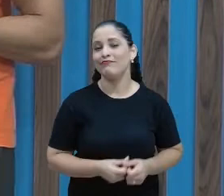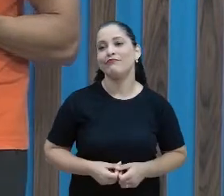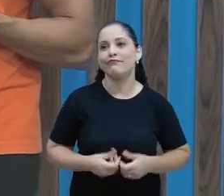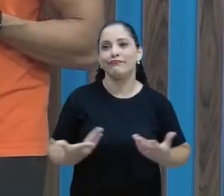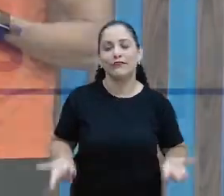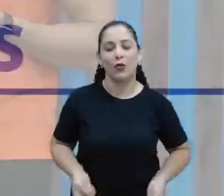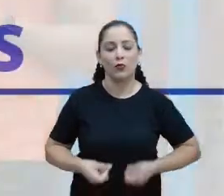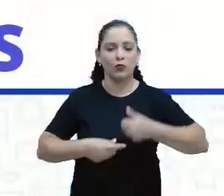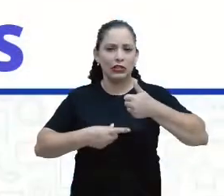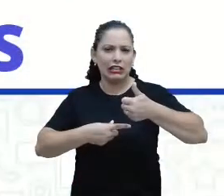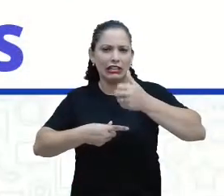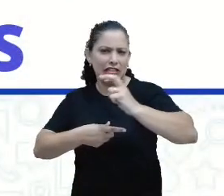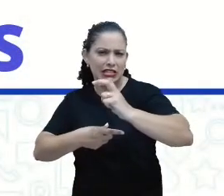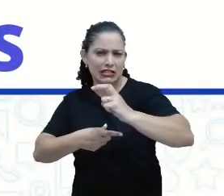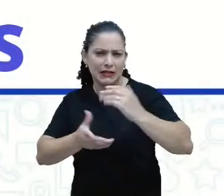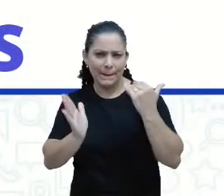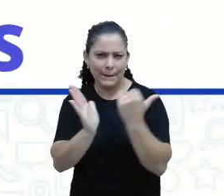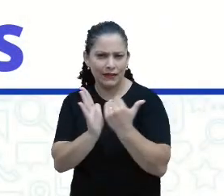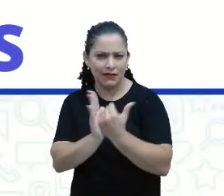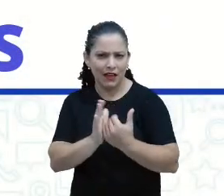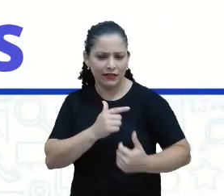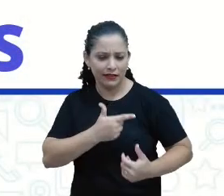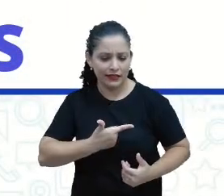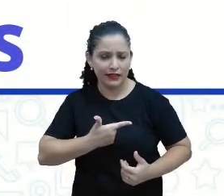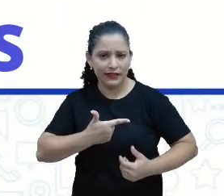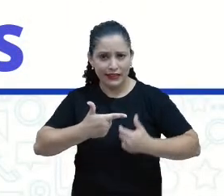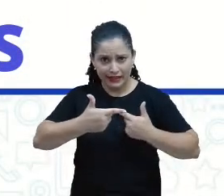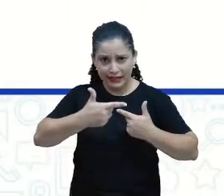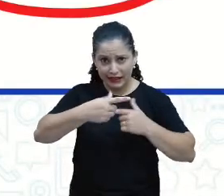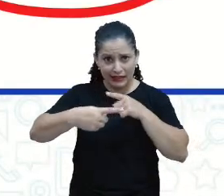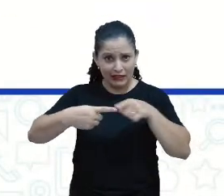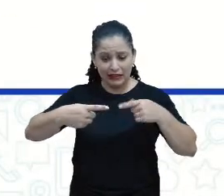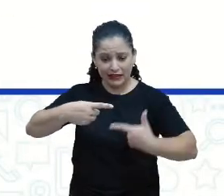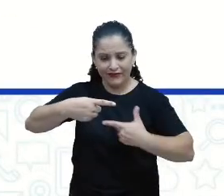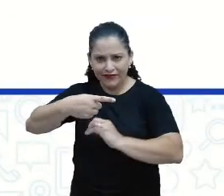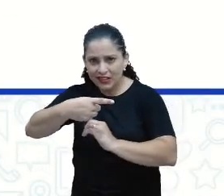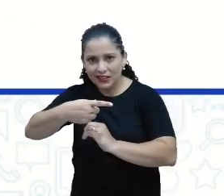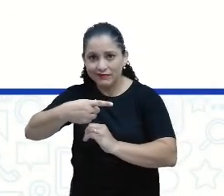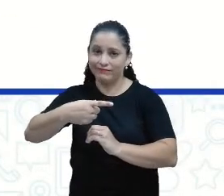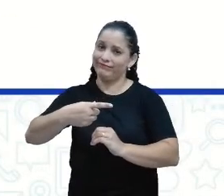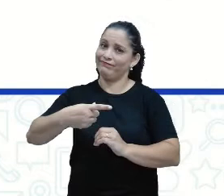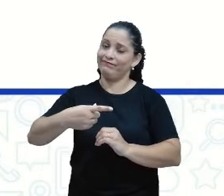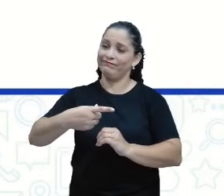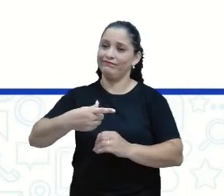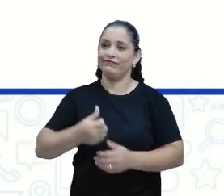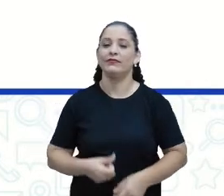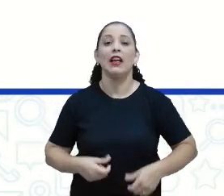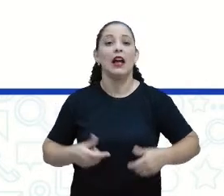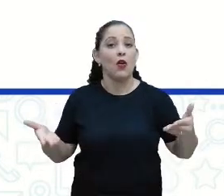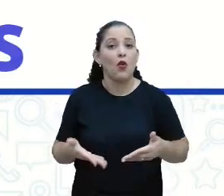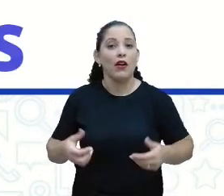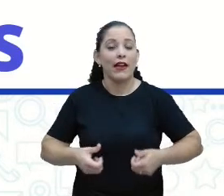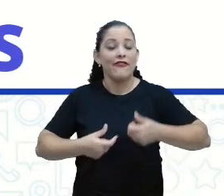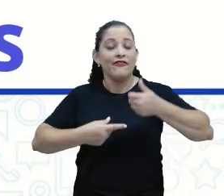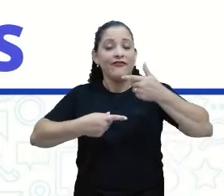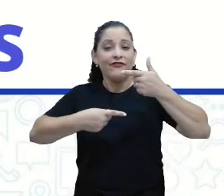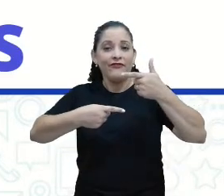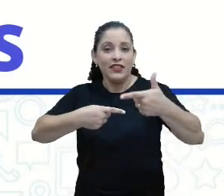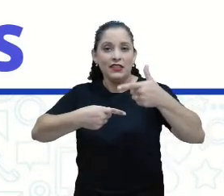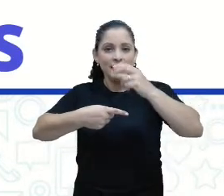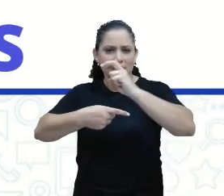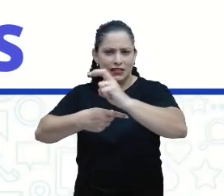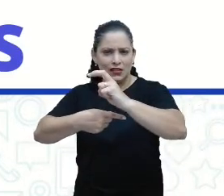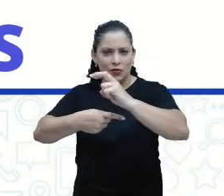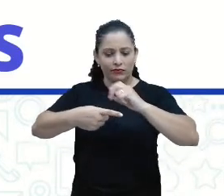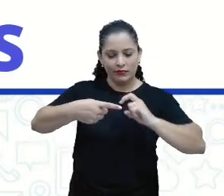metade de 20? Sim ou não? Próximo slide aqui eu coloquei 25 e 50.